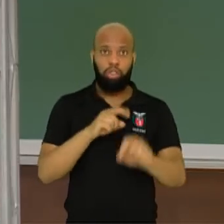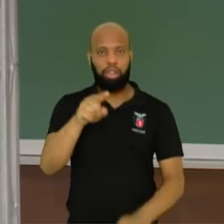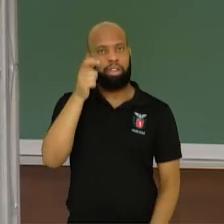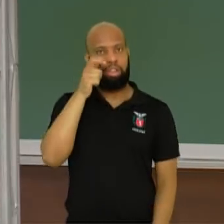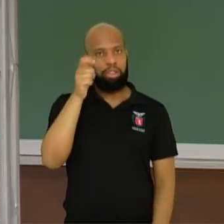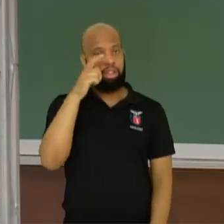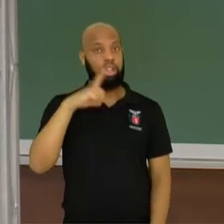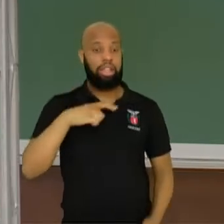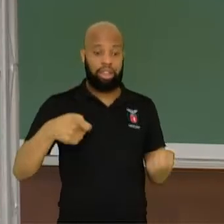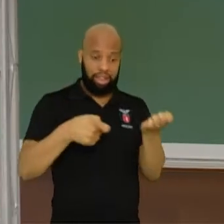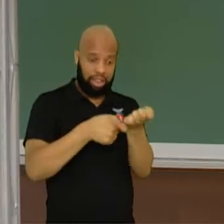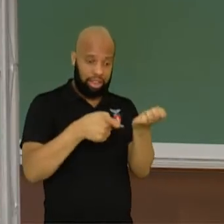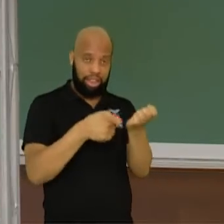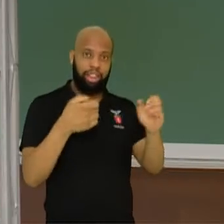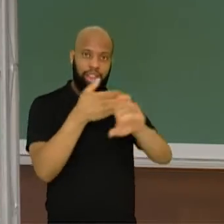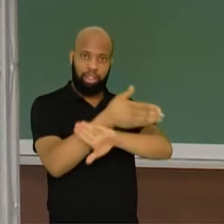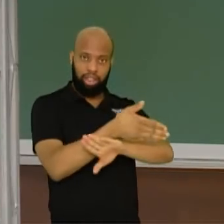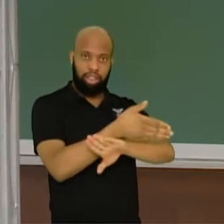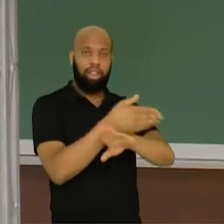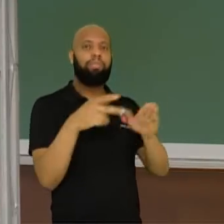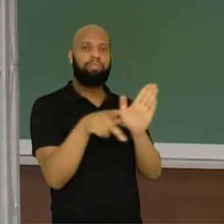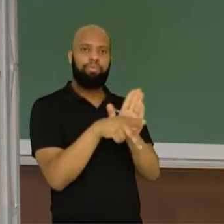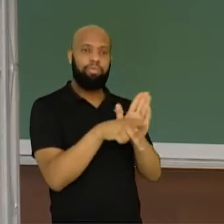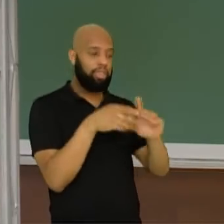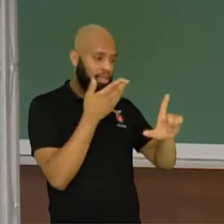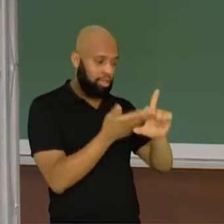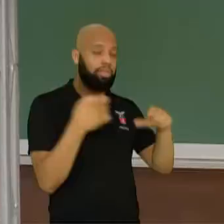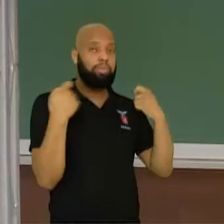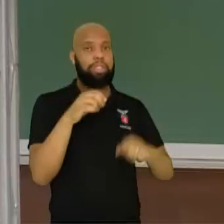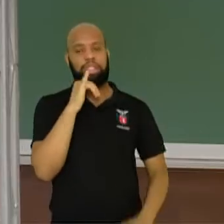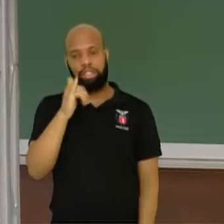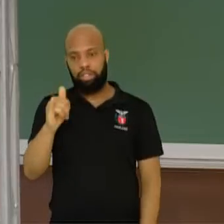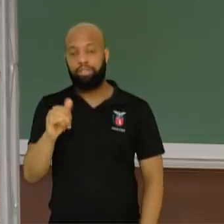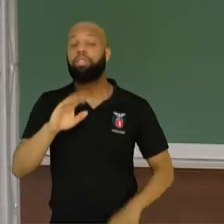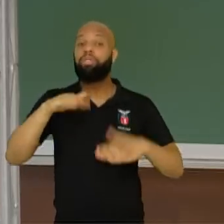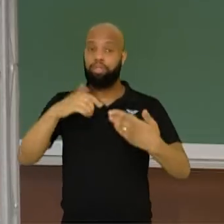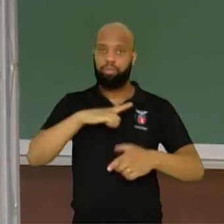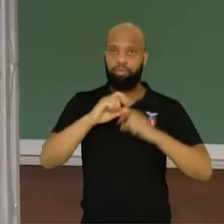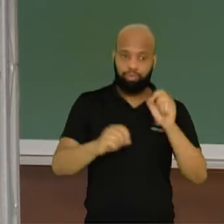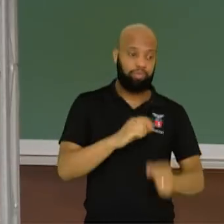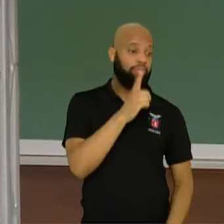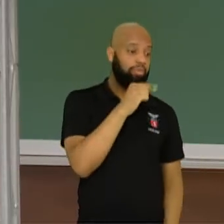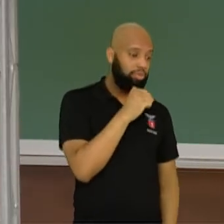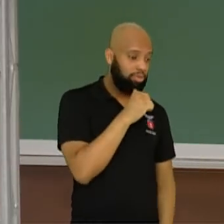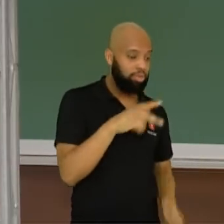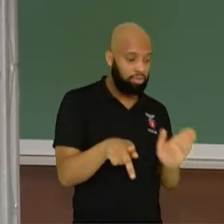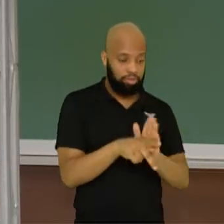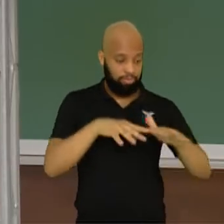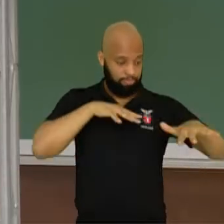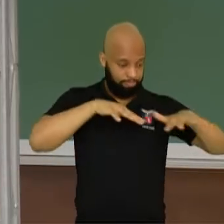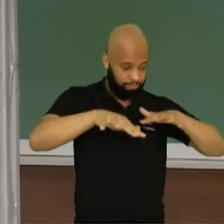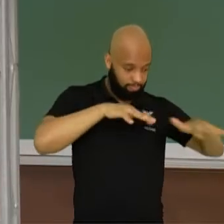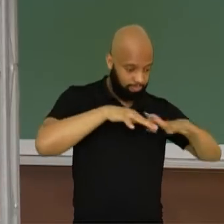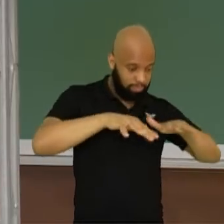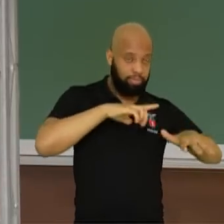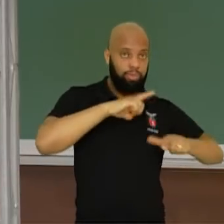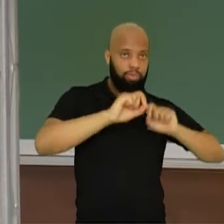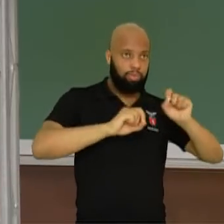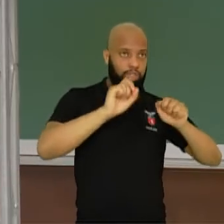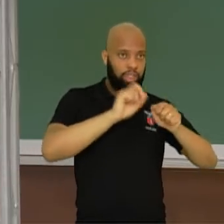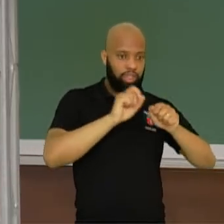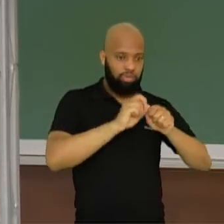espaço. A segunda imagem é uma barragem, a geração de energia. E a terceira é uma fábrica, por exemplo,